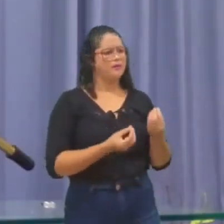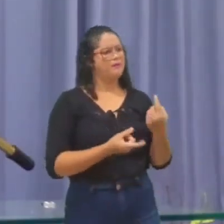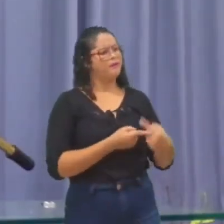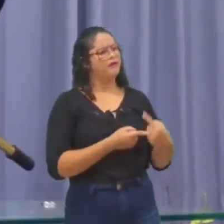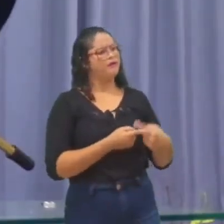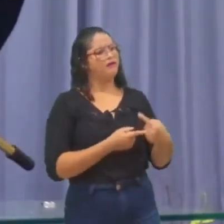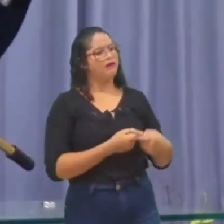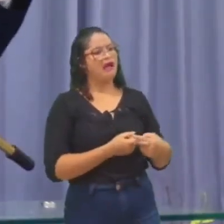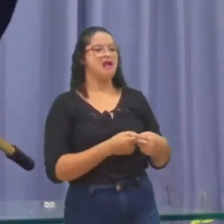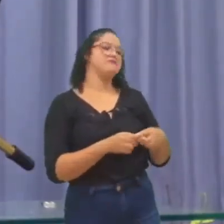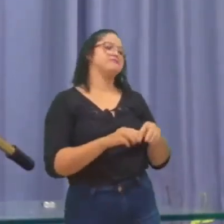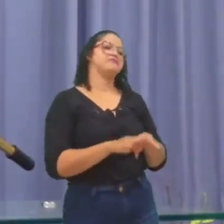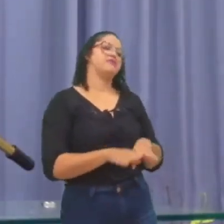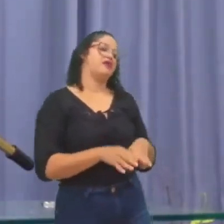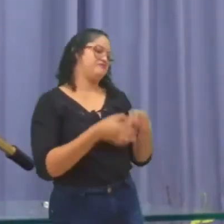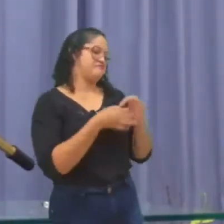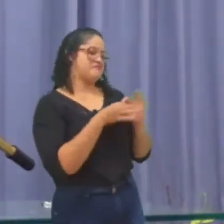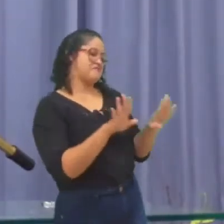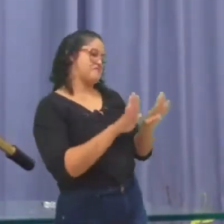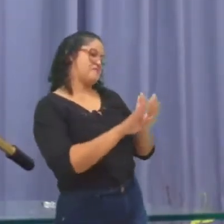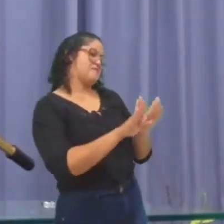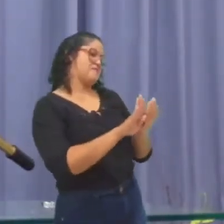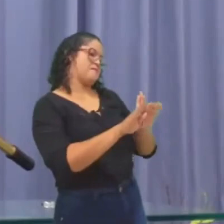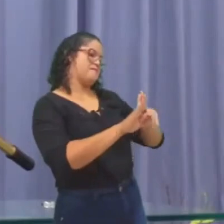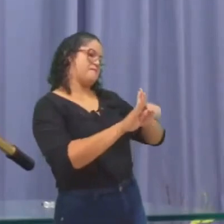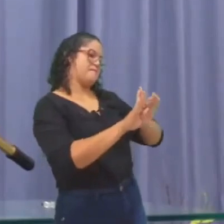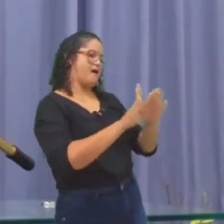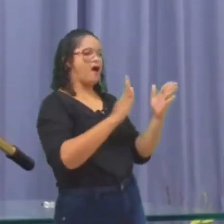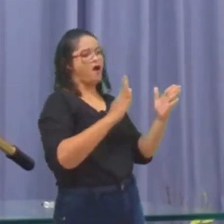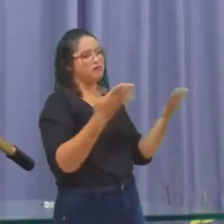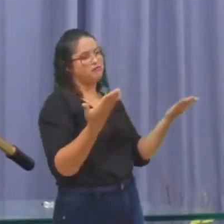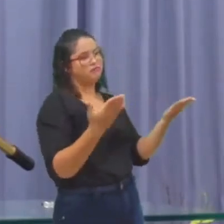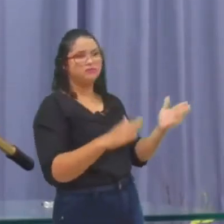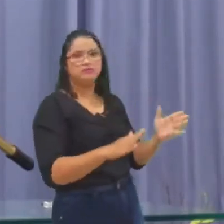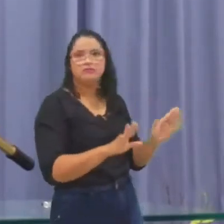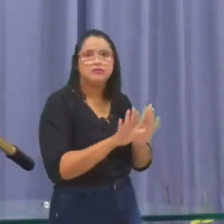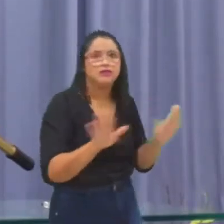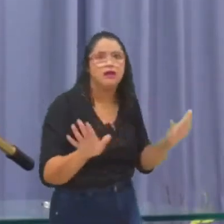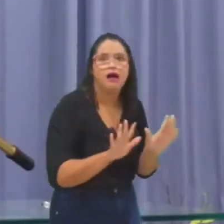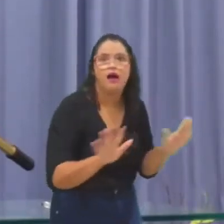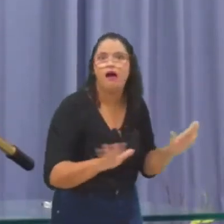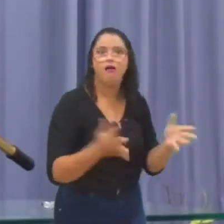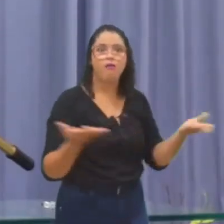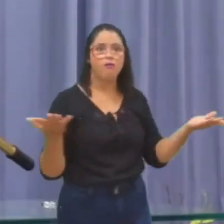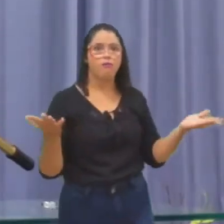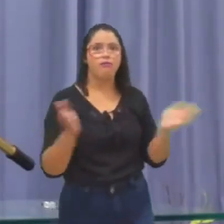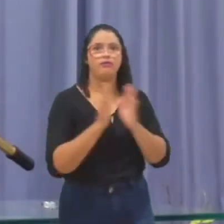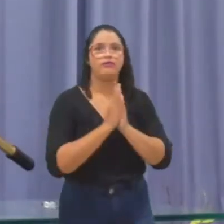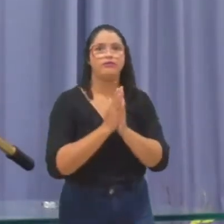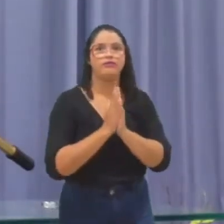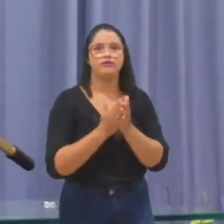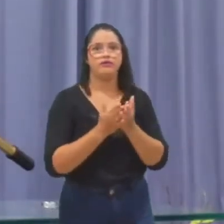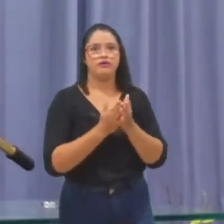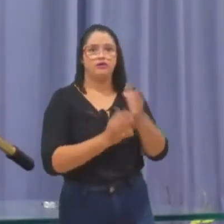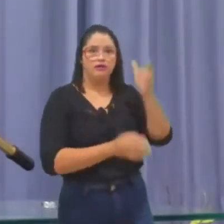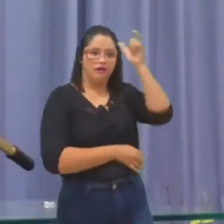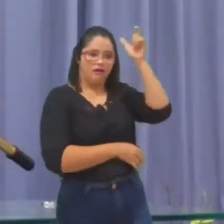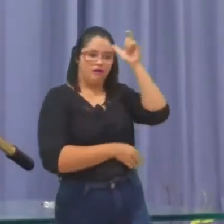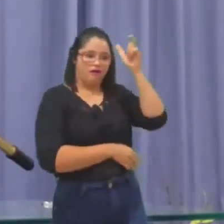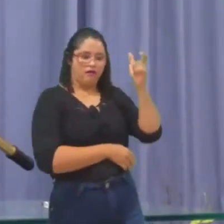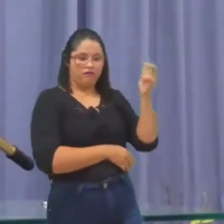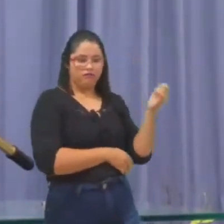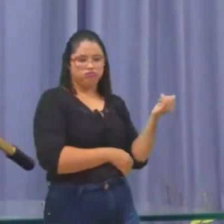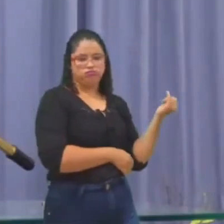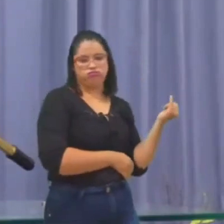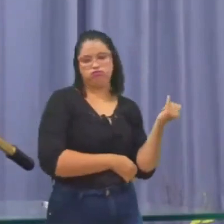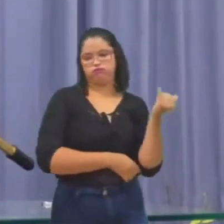portas abertas para ver se Deus guarda mesmo ou não. Não tentarás o Senhor teu Deus. Quando Satanás disse para Jesus se jogar